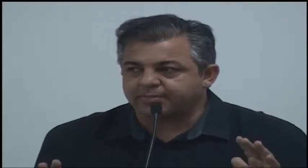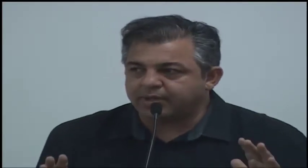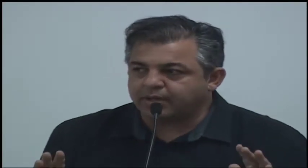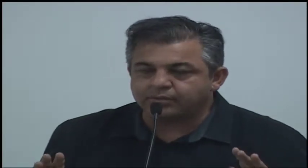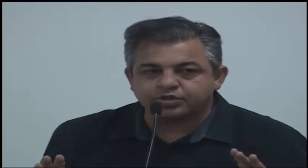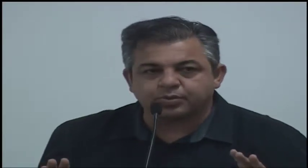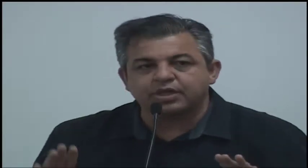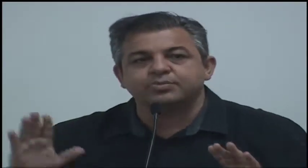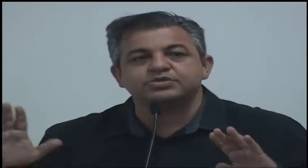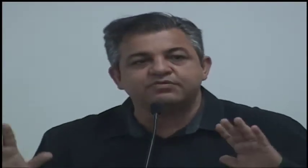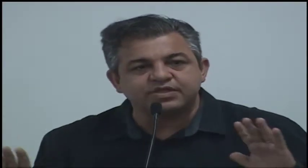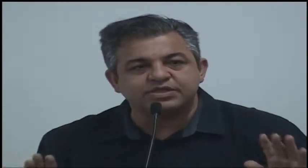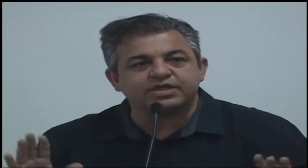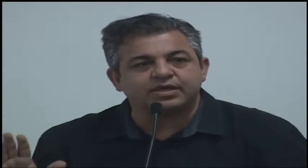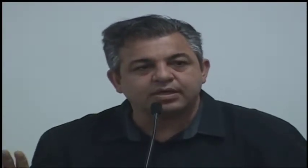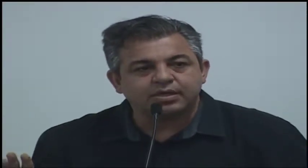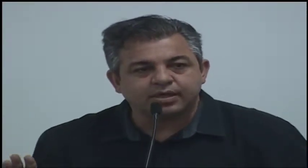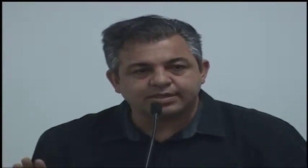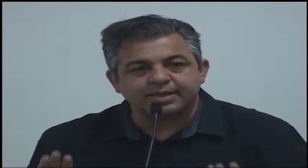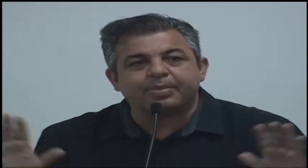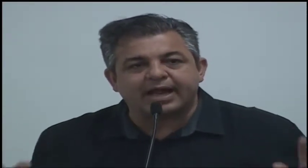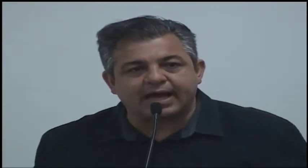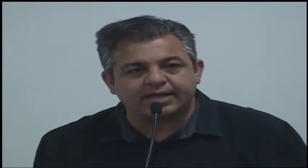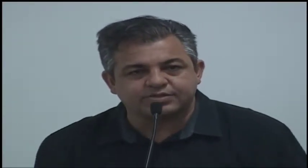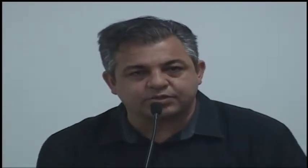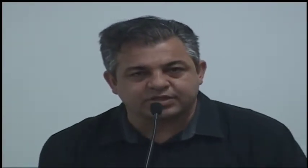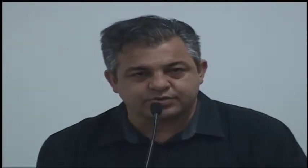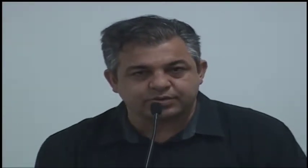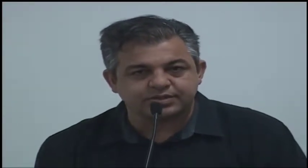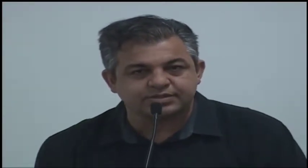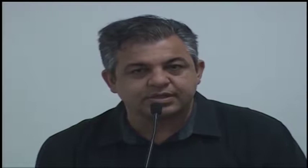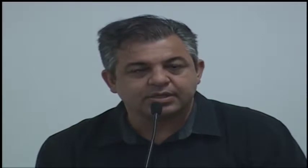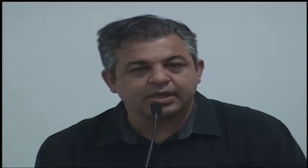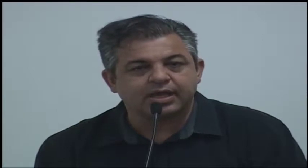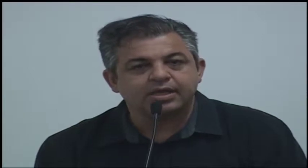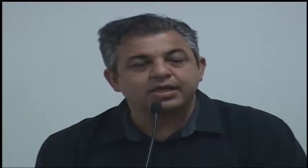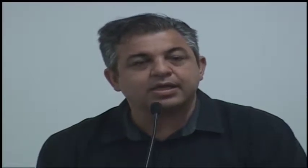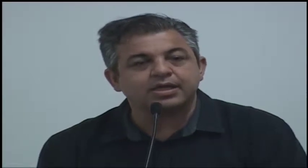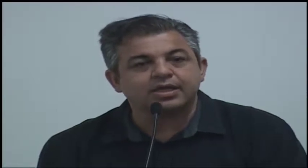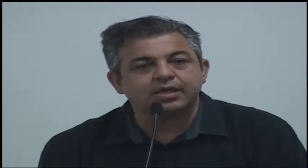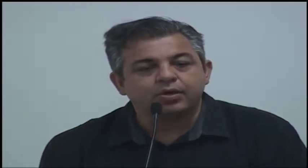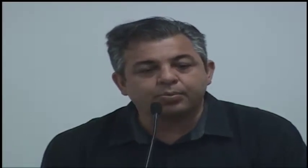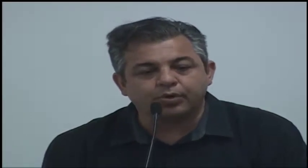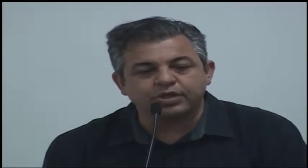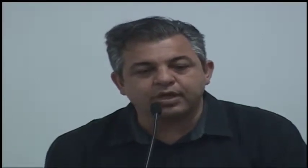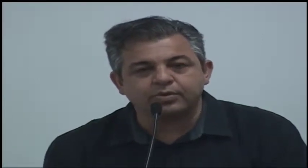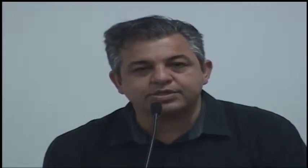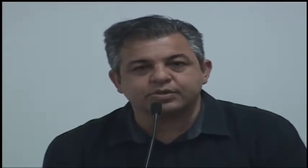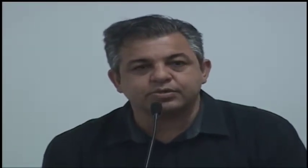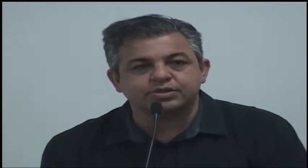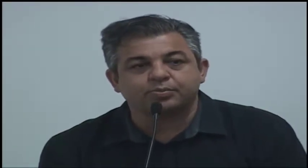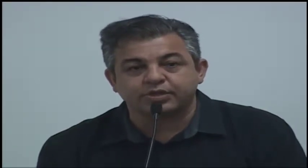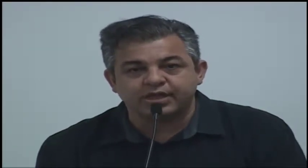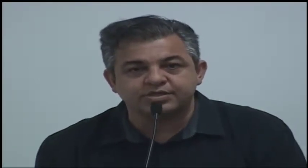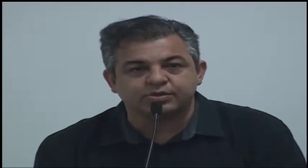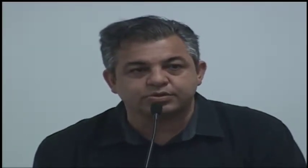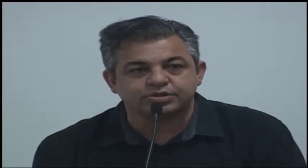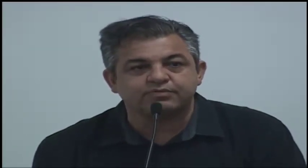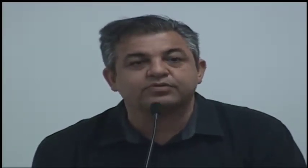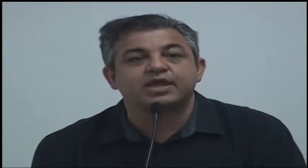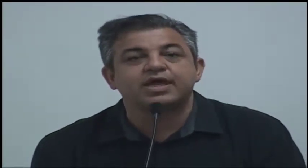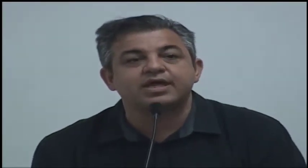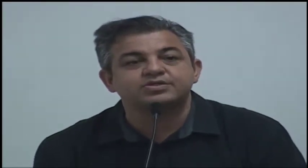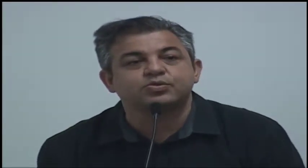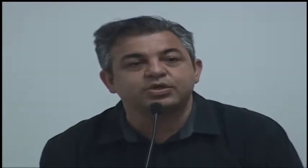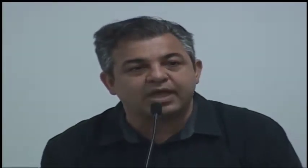nós podemos dividir, separar as situações, né? E que o poder